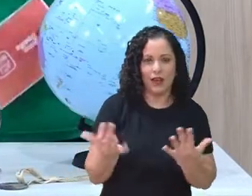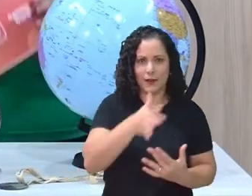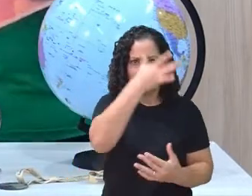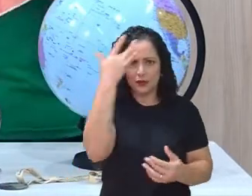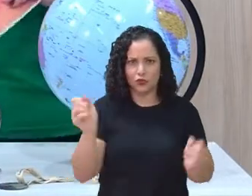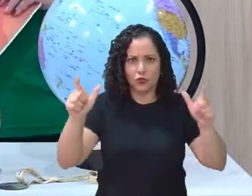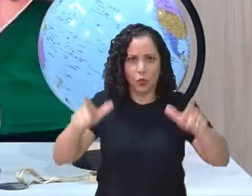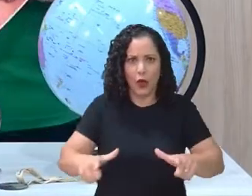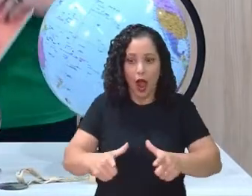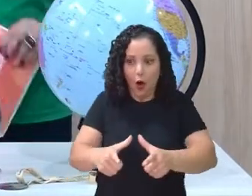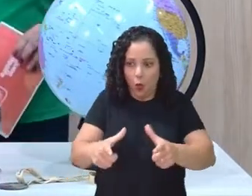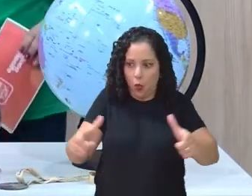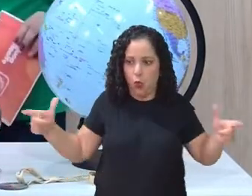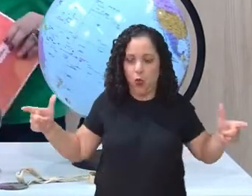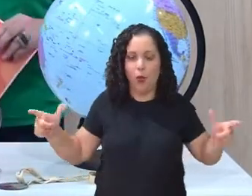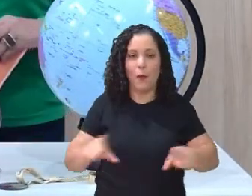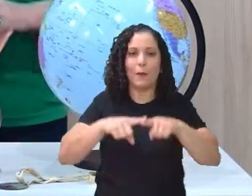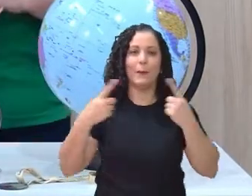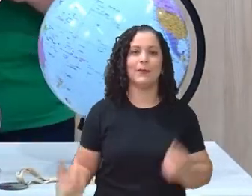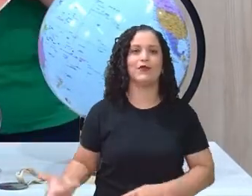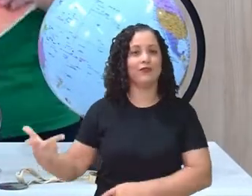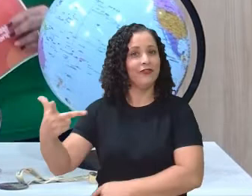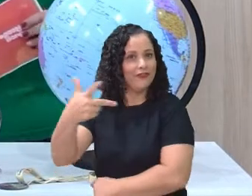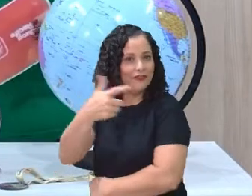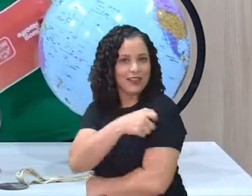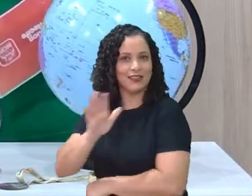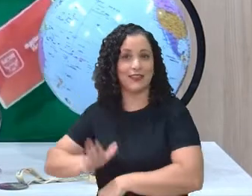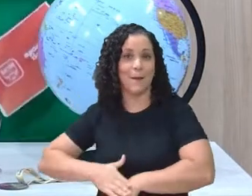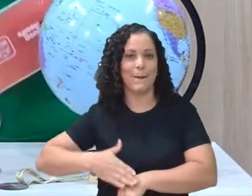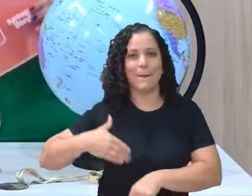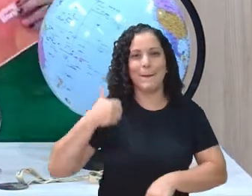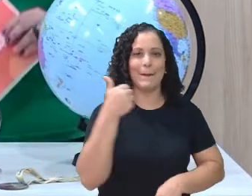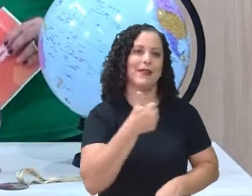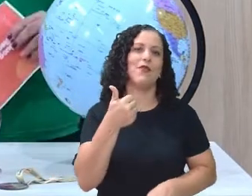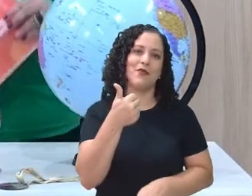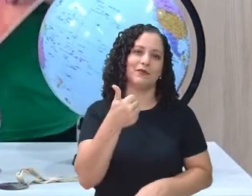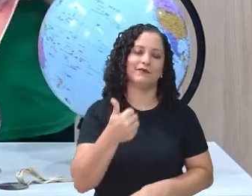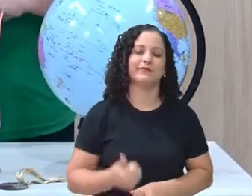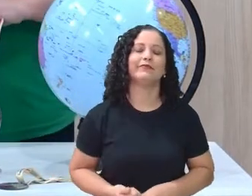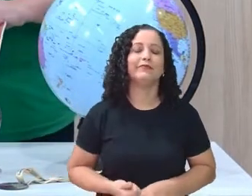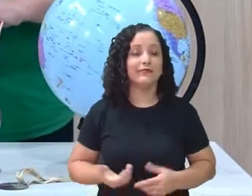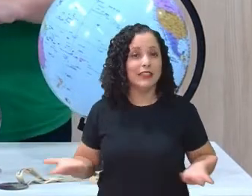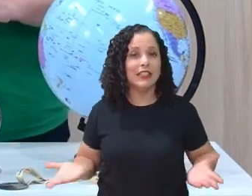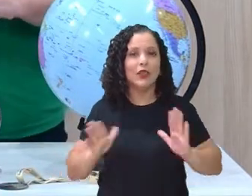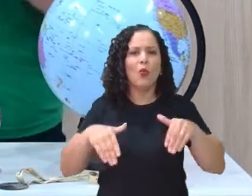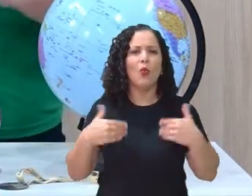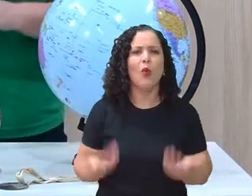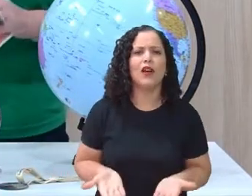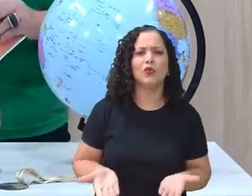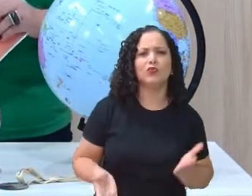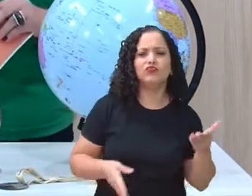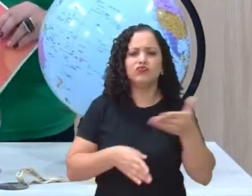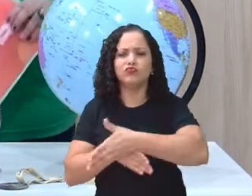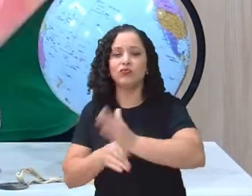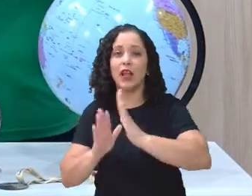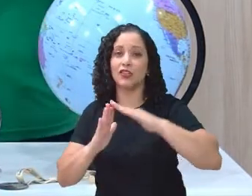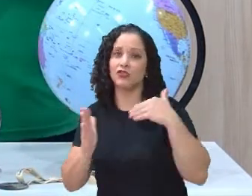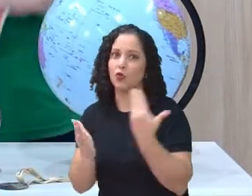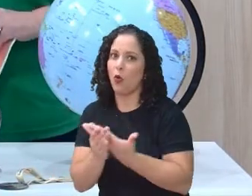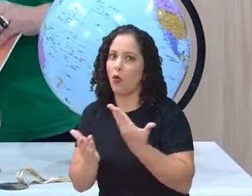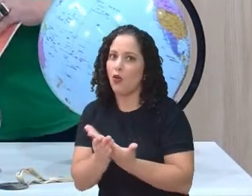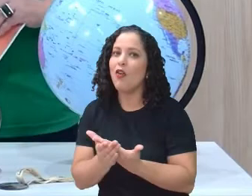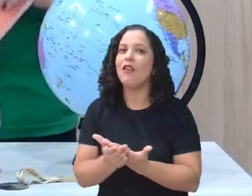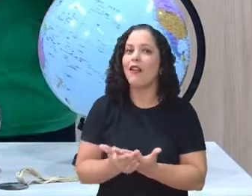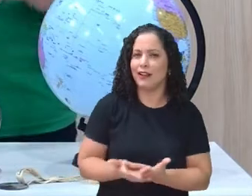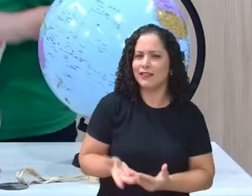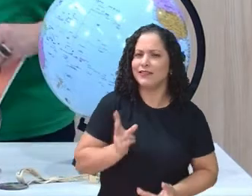espaço, mas a vacina ainda é a melhor proteção. Então, vão lá. E quando estiver na escola, gente, não esquece não. Vai